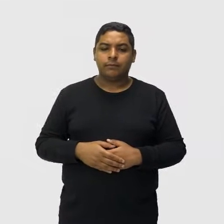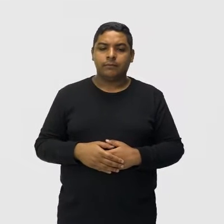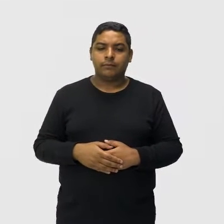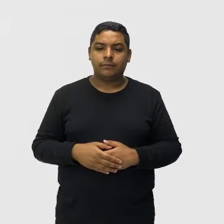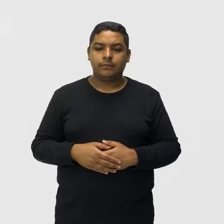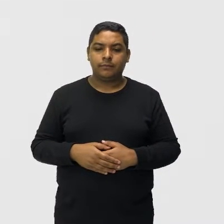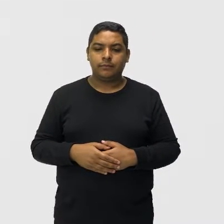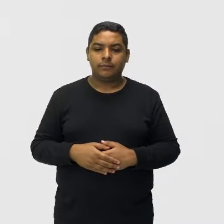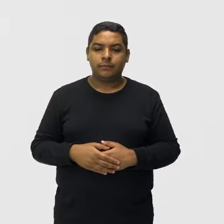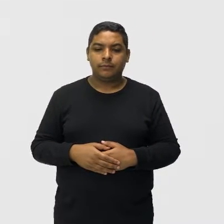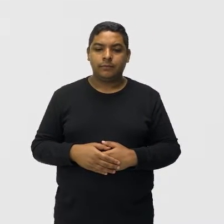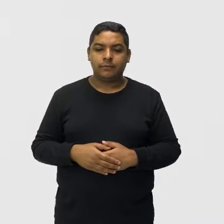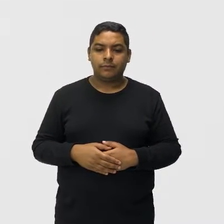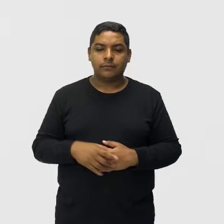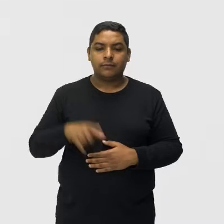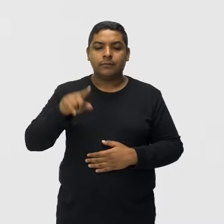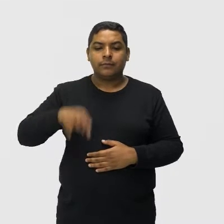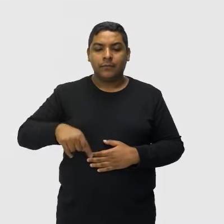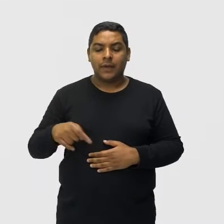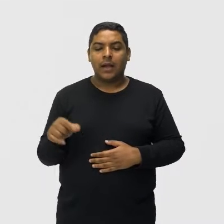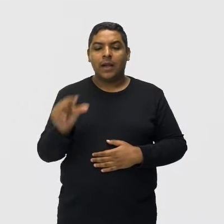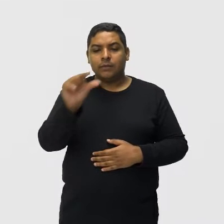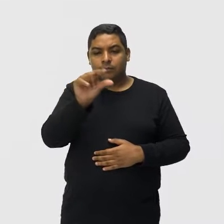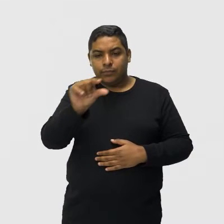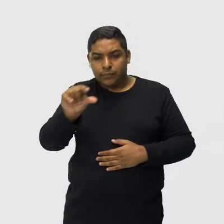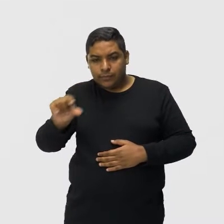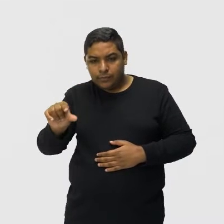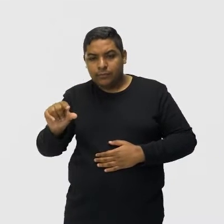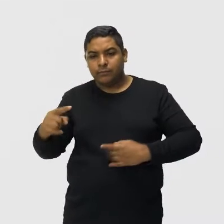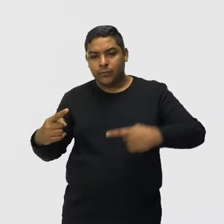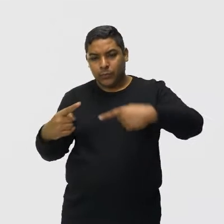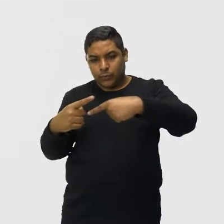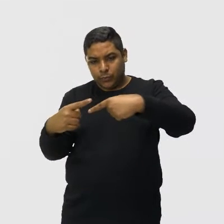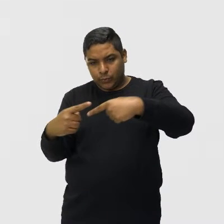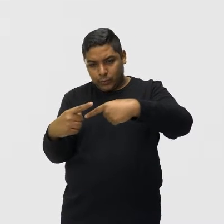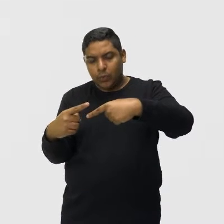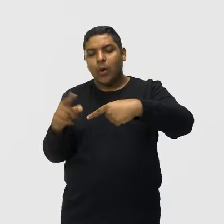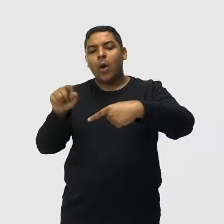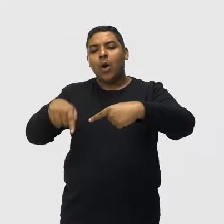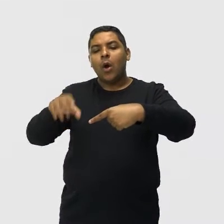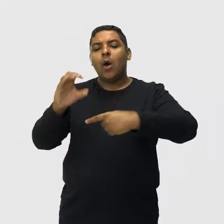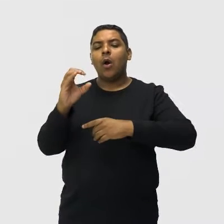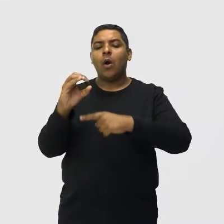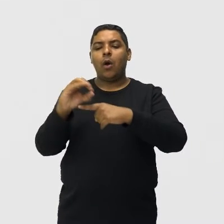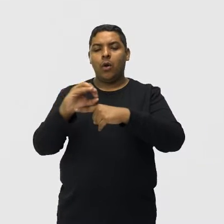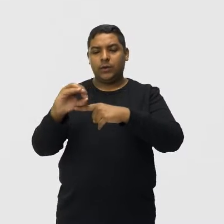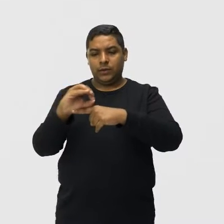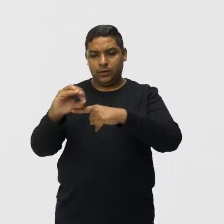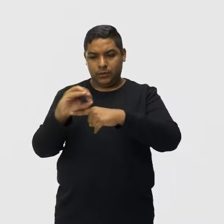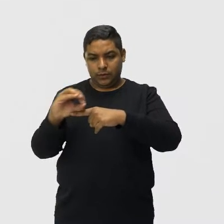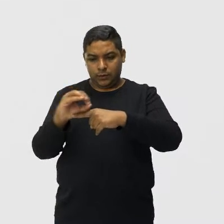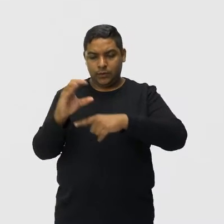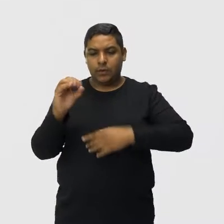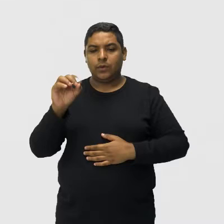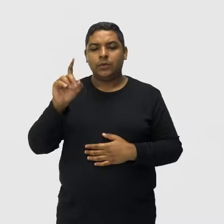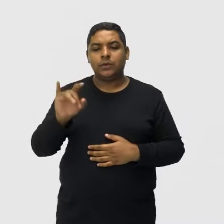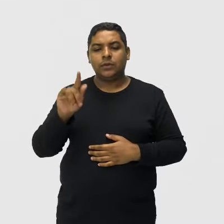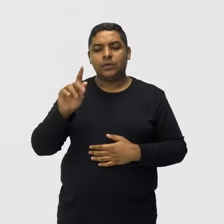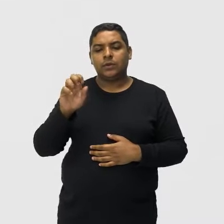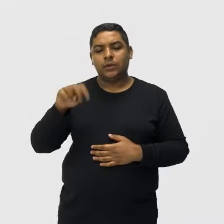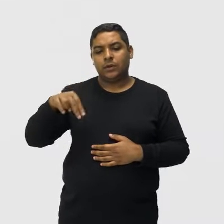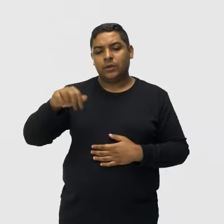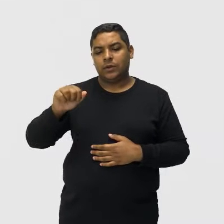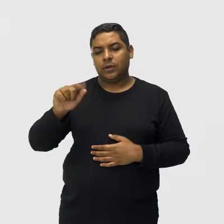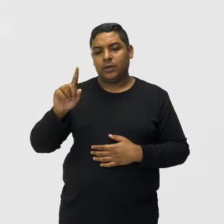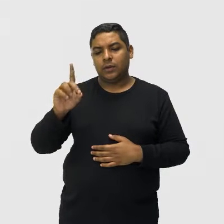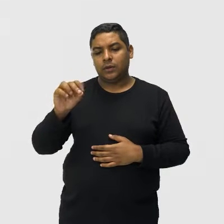citral, tá? Que é essa dupla ligação com o oxigênio. A gente já falou de algumas funções